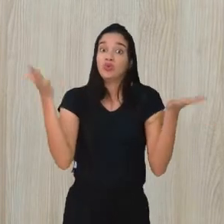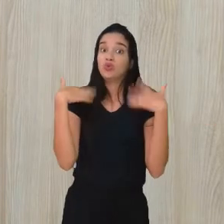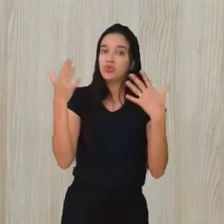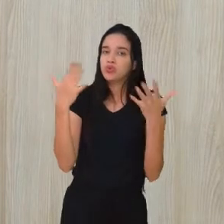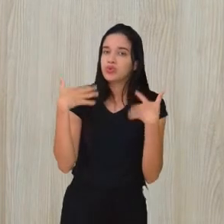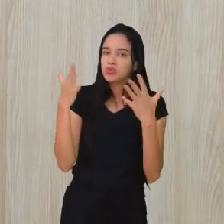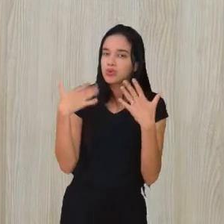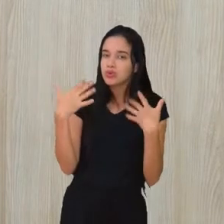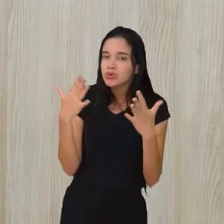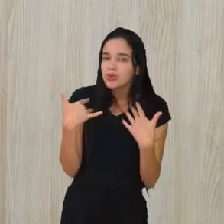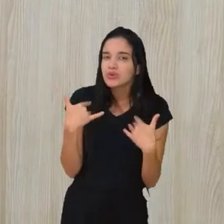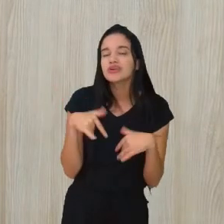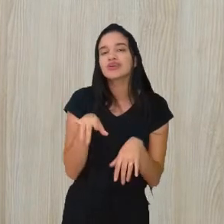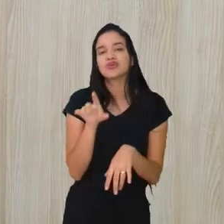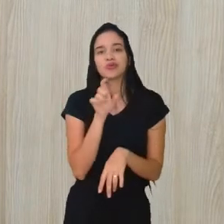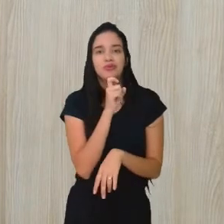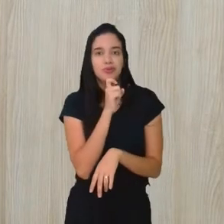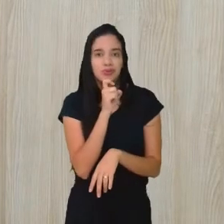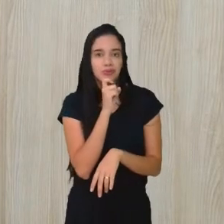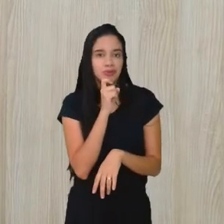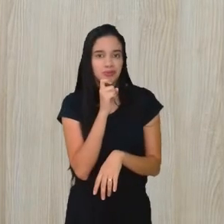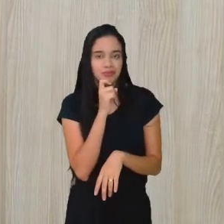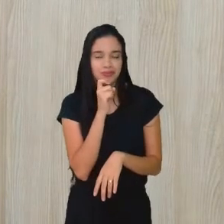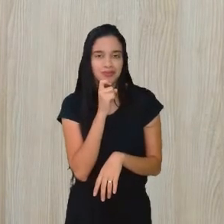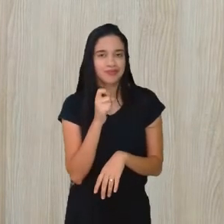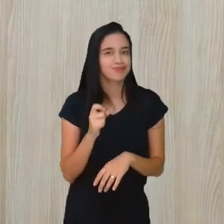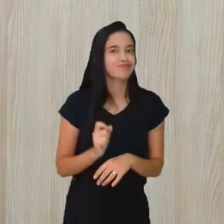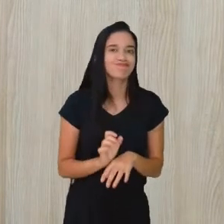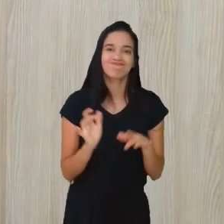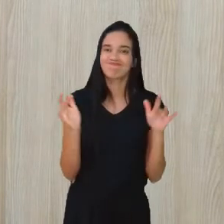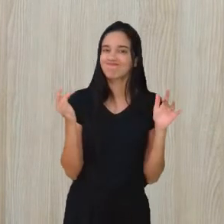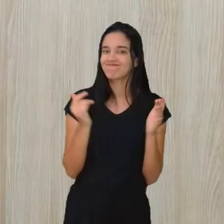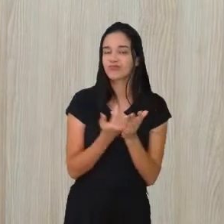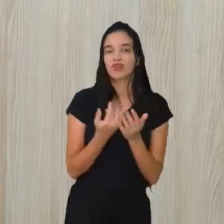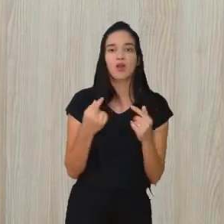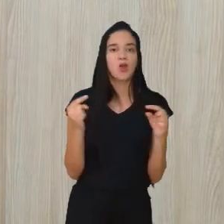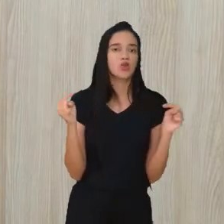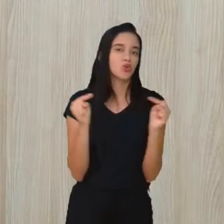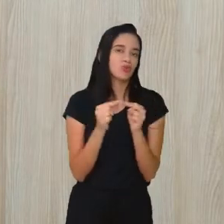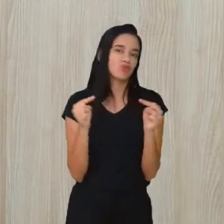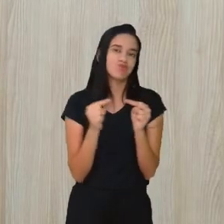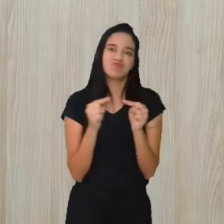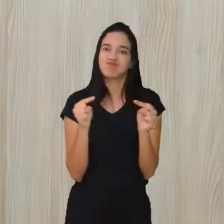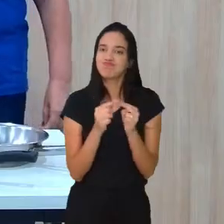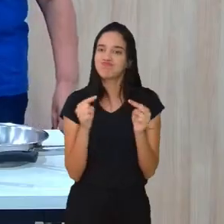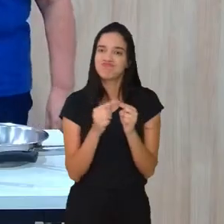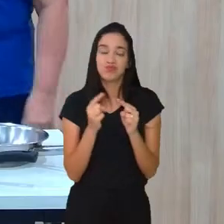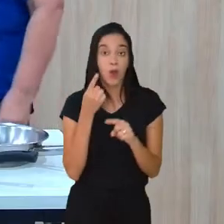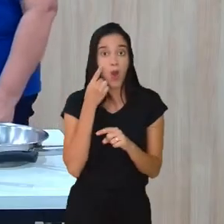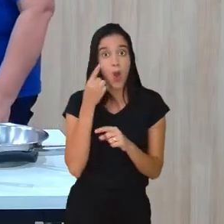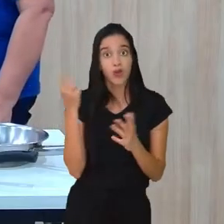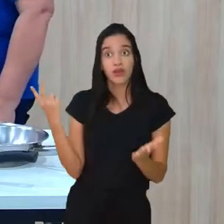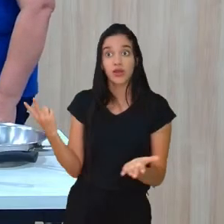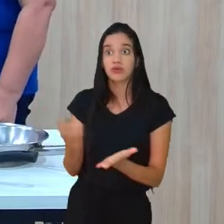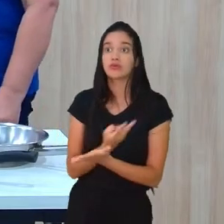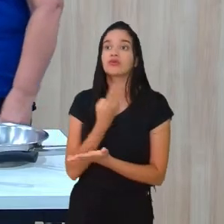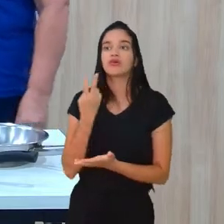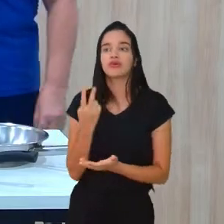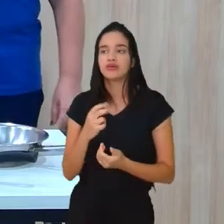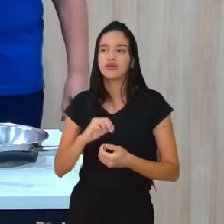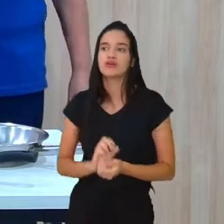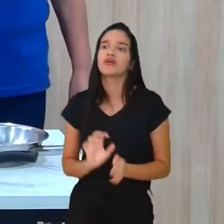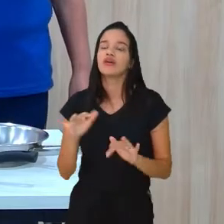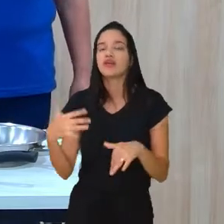Com a gelada, não é? Acho que não combinou, não professora combinou. Isabel. Pois é, professora Adriana. Olha o que aconteceu, Adriana.